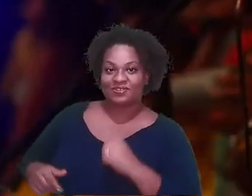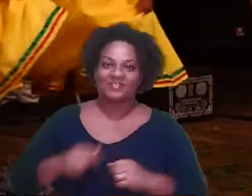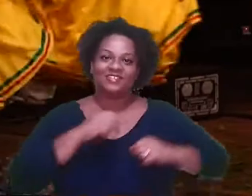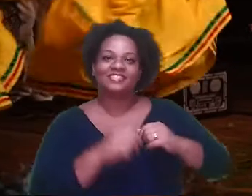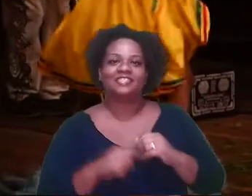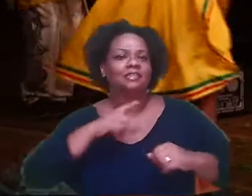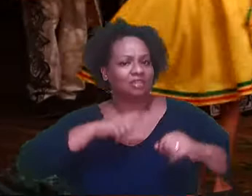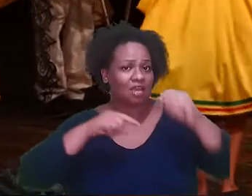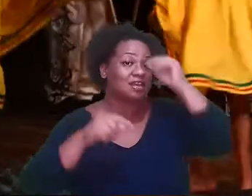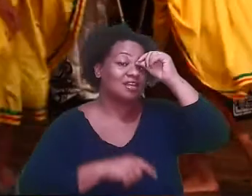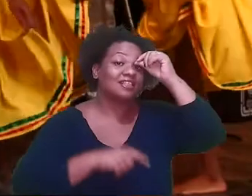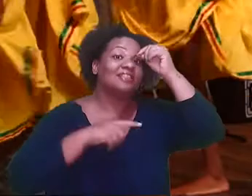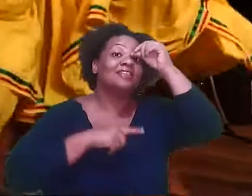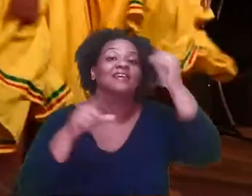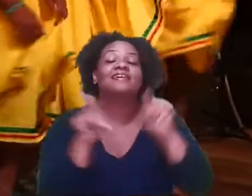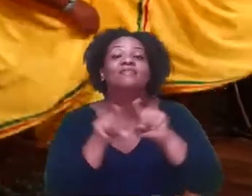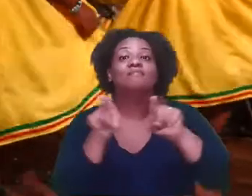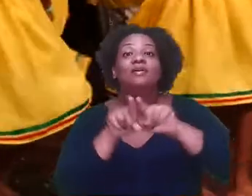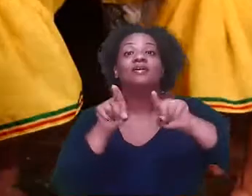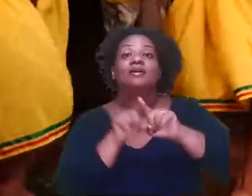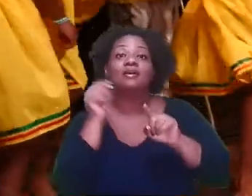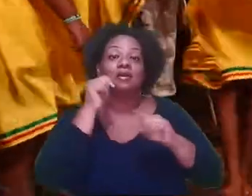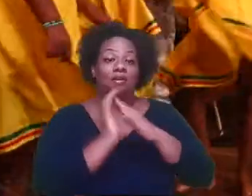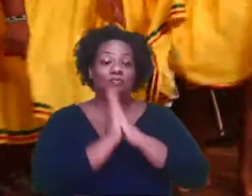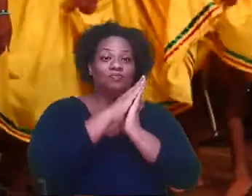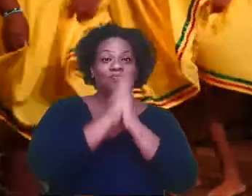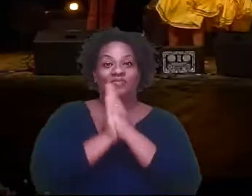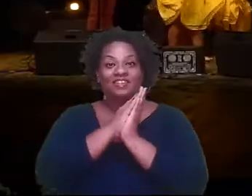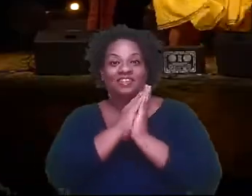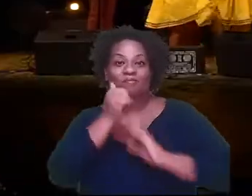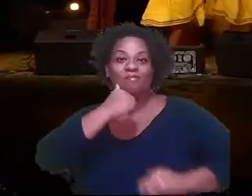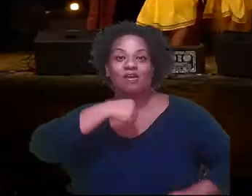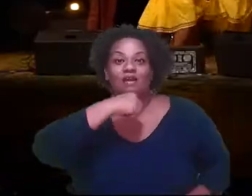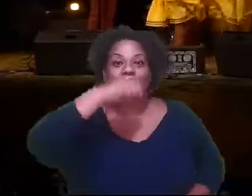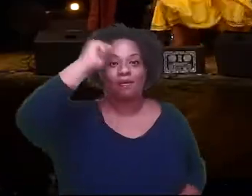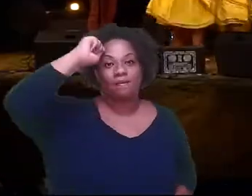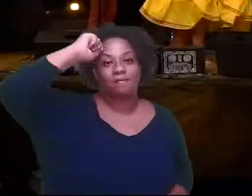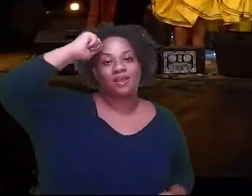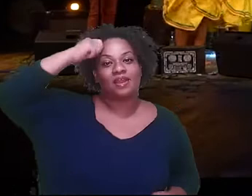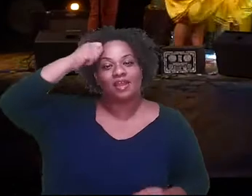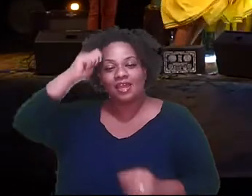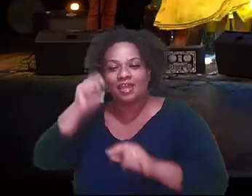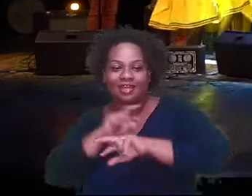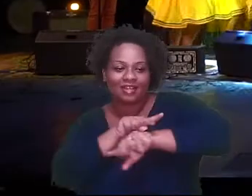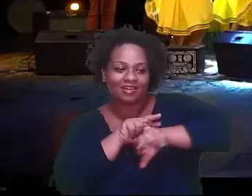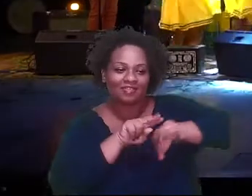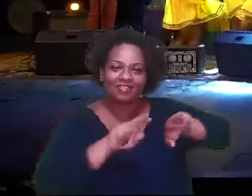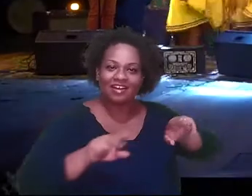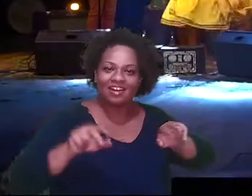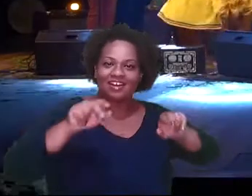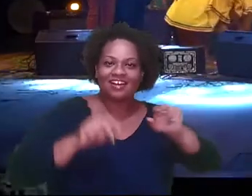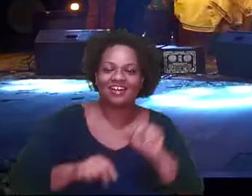O Guadalupe também tem a boneca de mãe preta, o cariri e o chorão, o pereirão e o